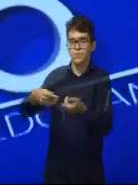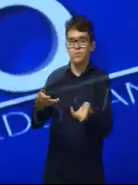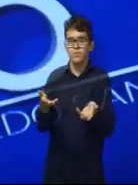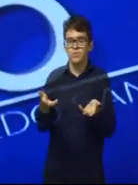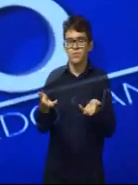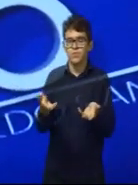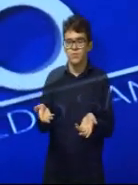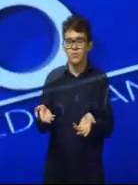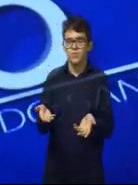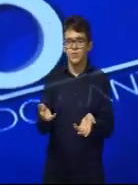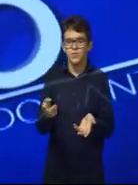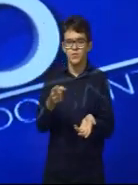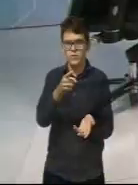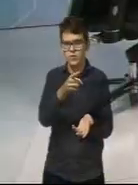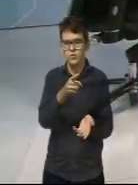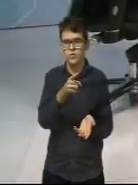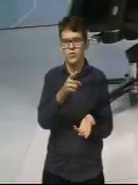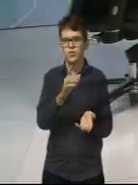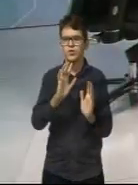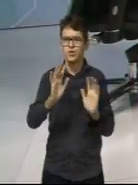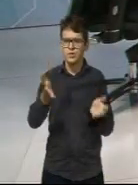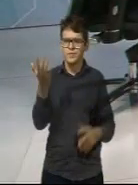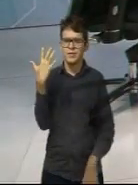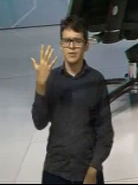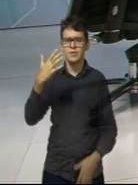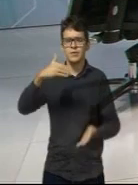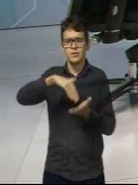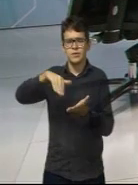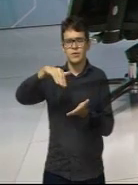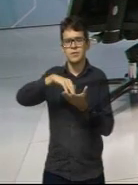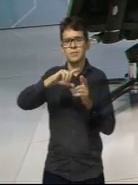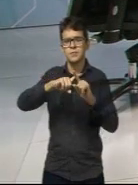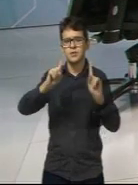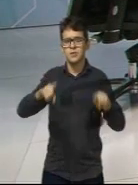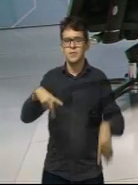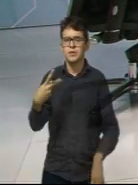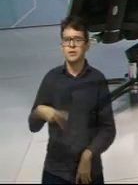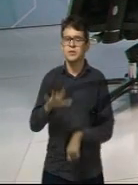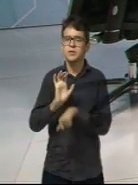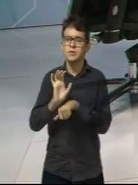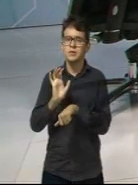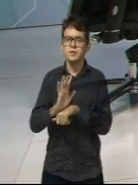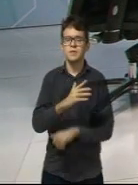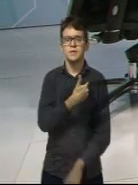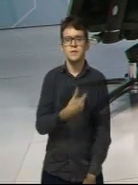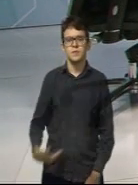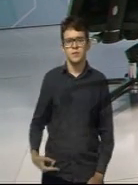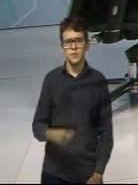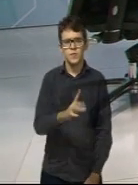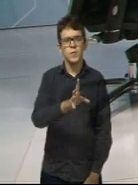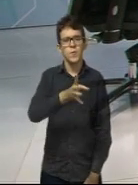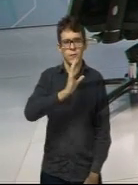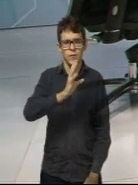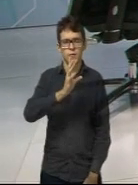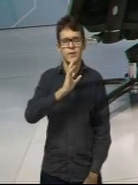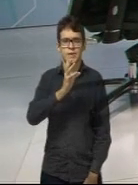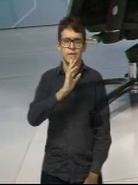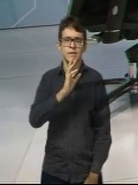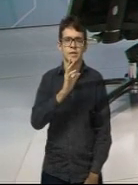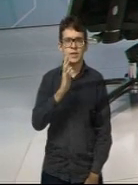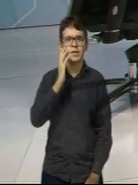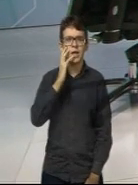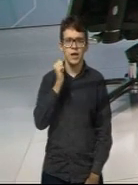você é um economista, foi secretário de Planejamento do Estado do Ceará, portanto, conhece muito bem